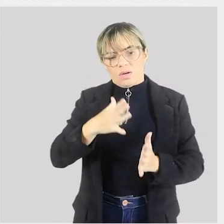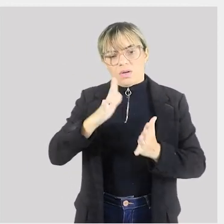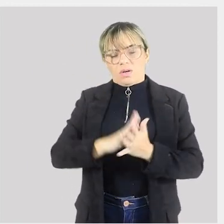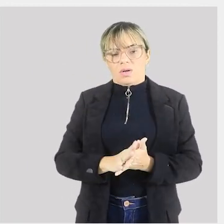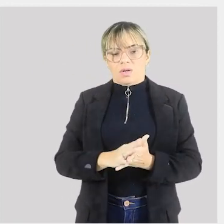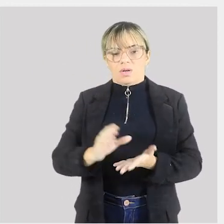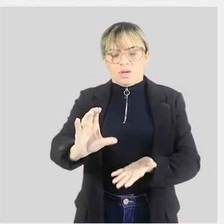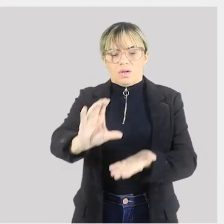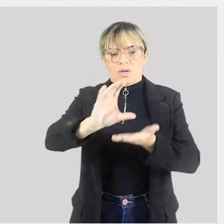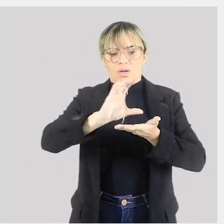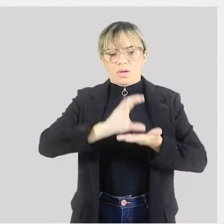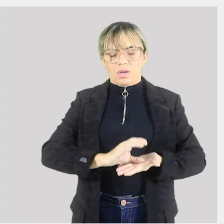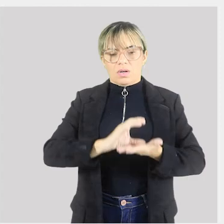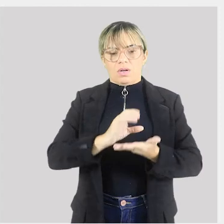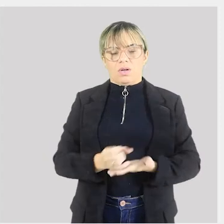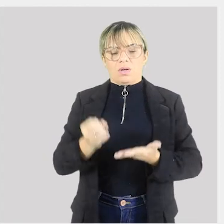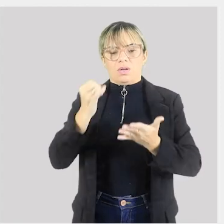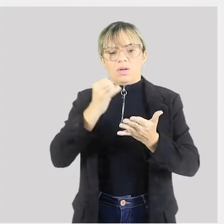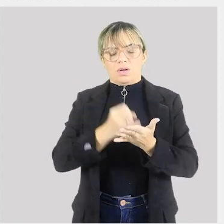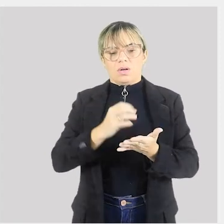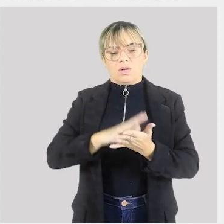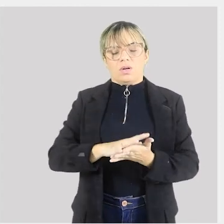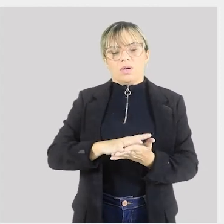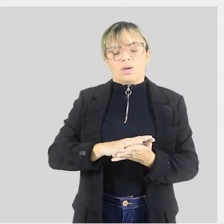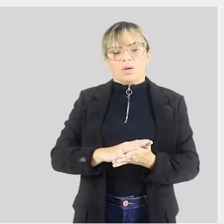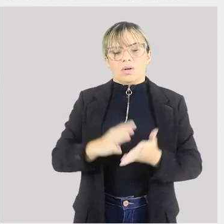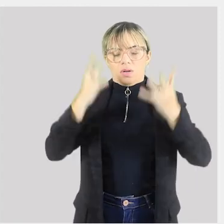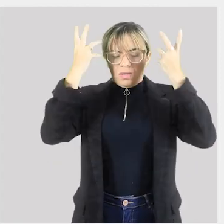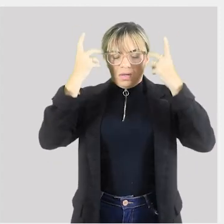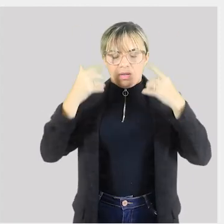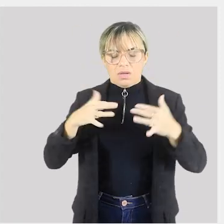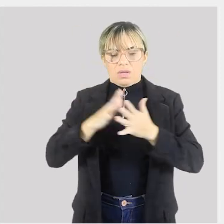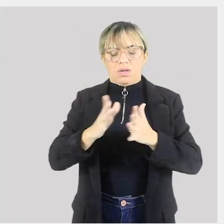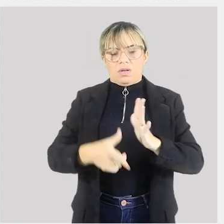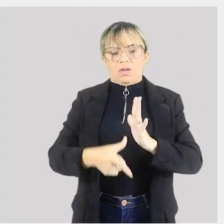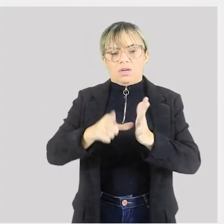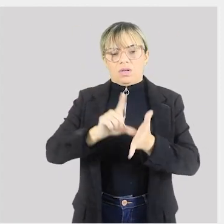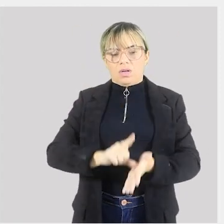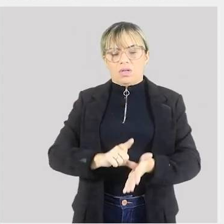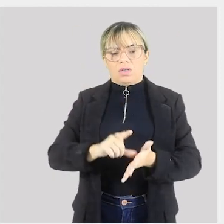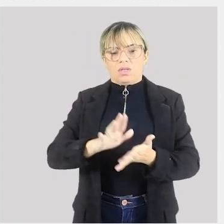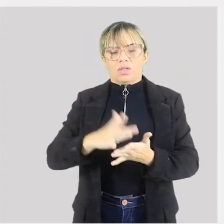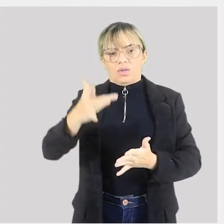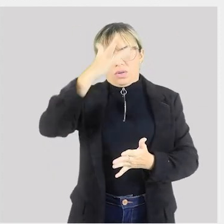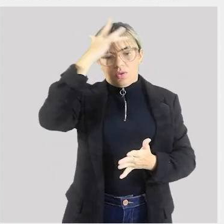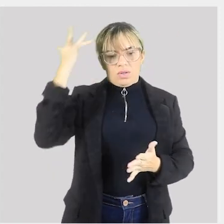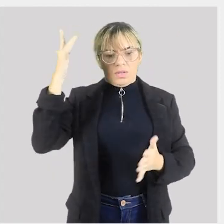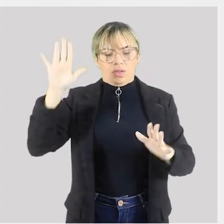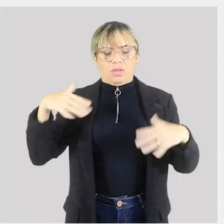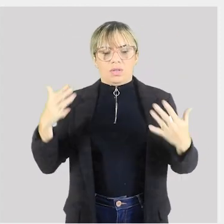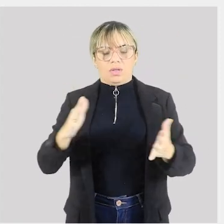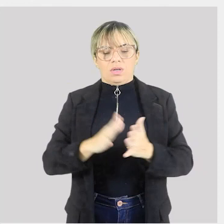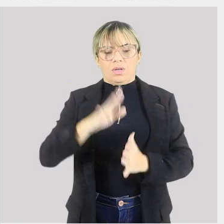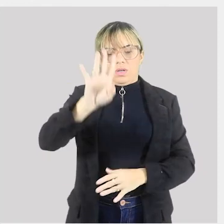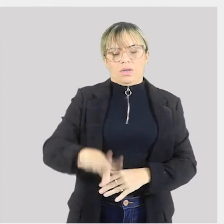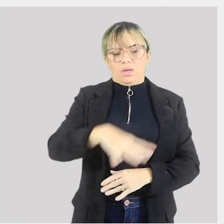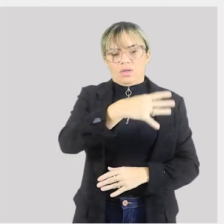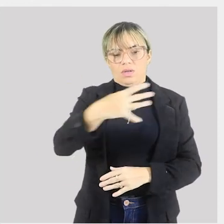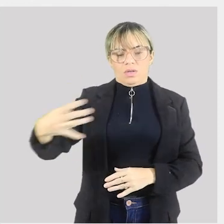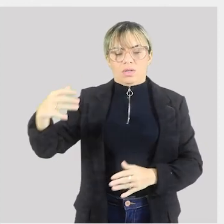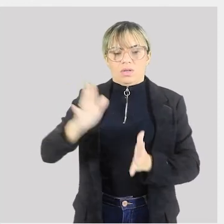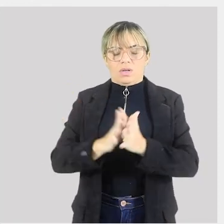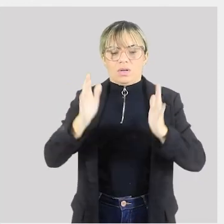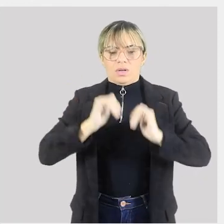de posto de renda antes dos demais contribuintes a tabela informa os nomes e as idades de